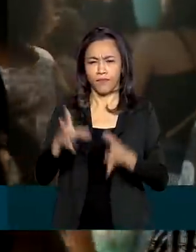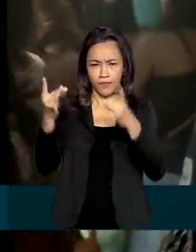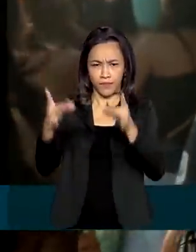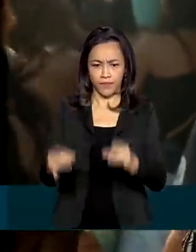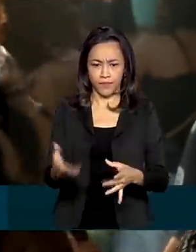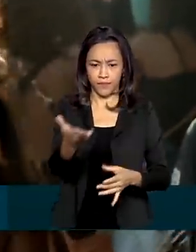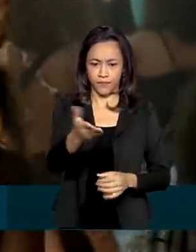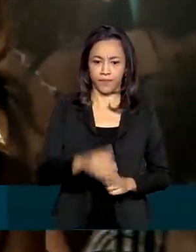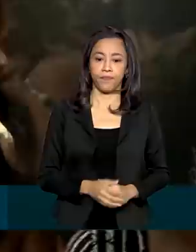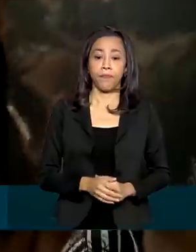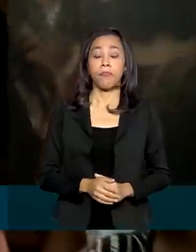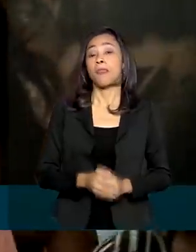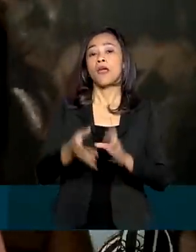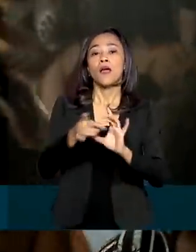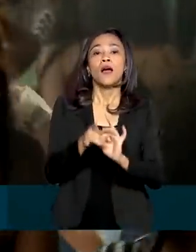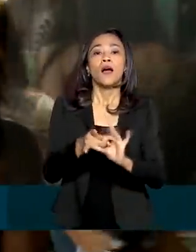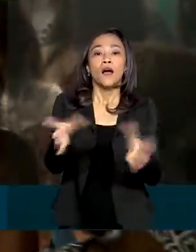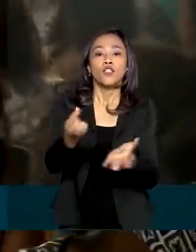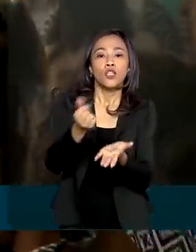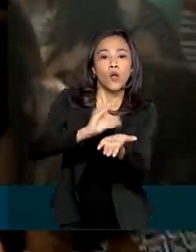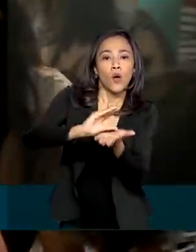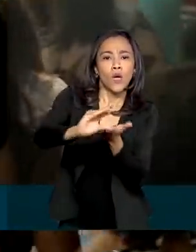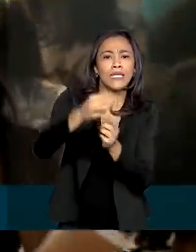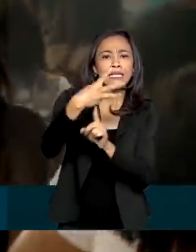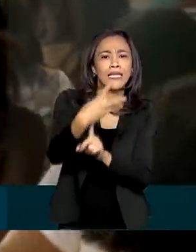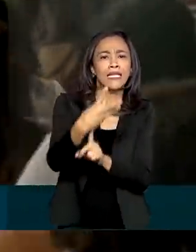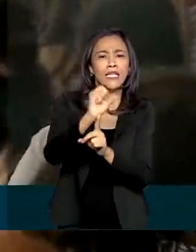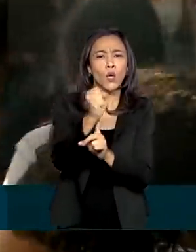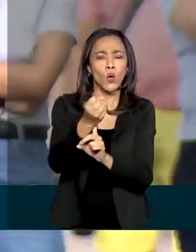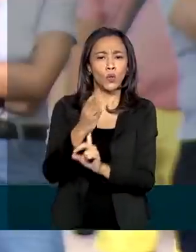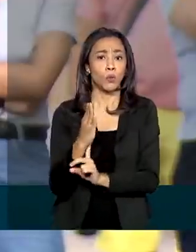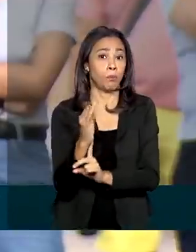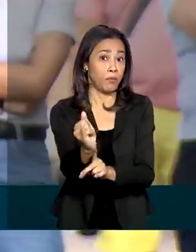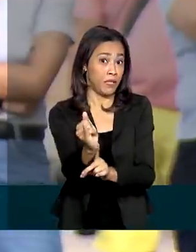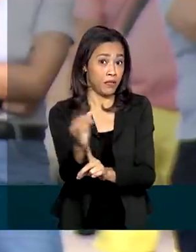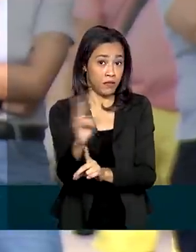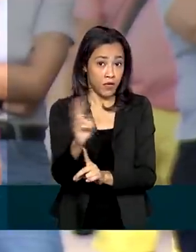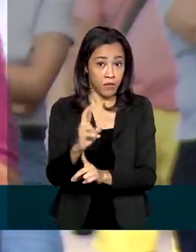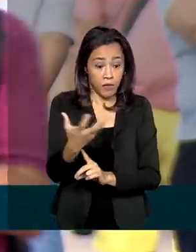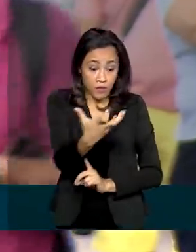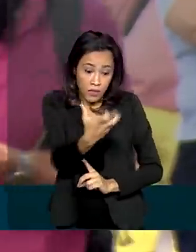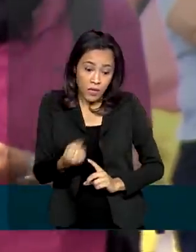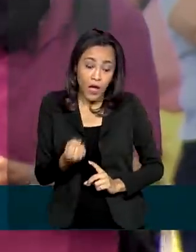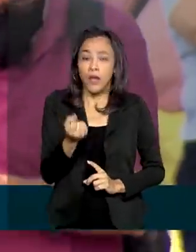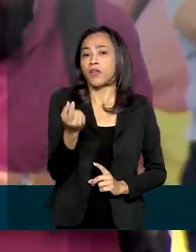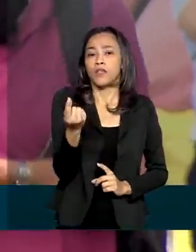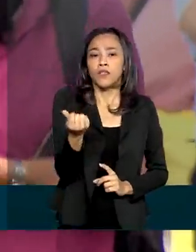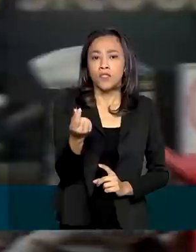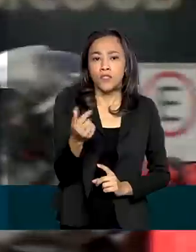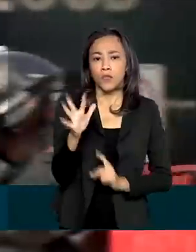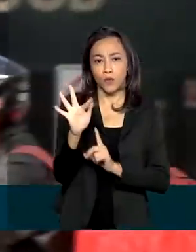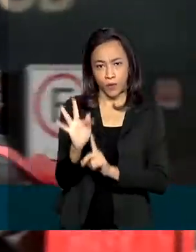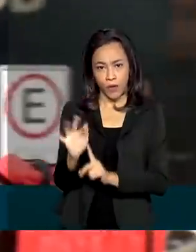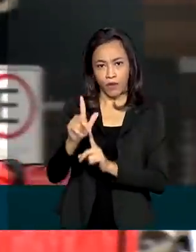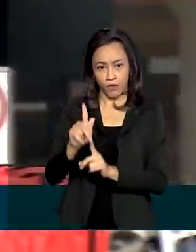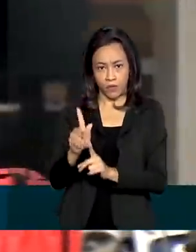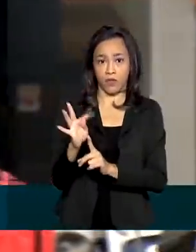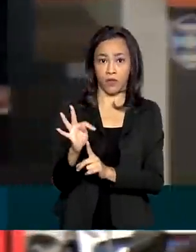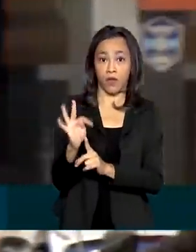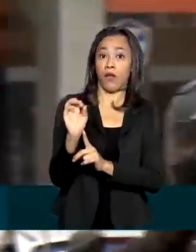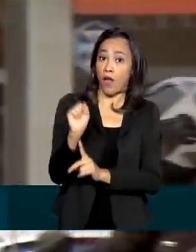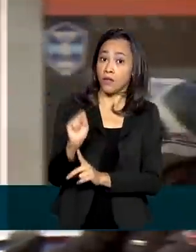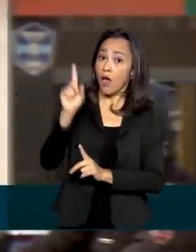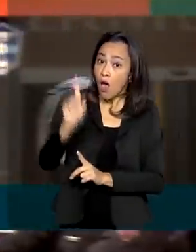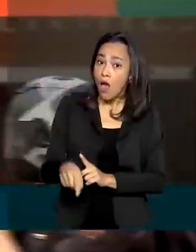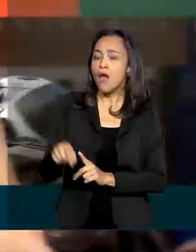A liberação de cerca de R$ 38 bilhões para o saque emergencial do FGTS faz parte das